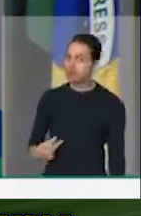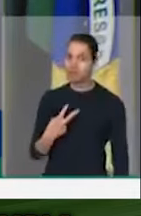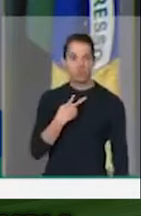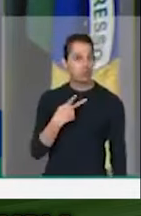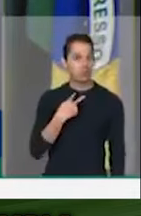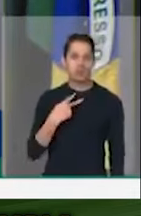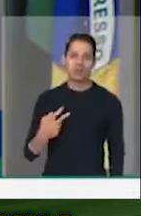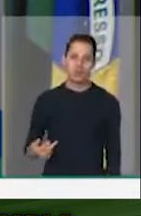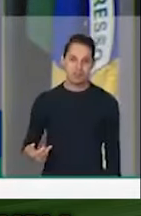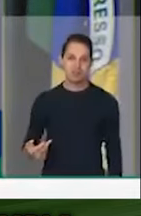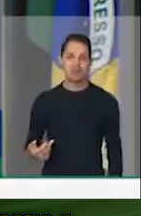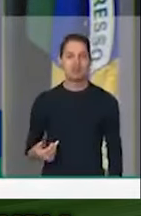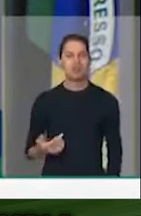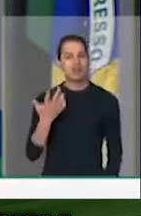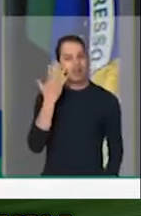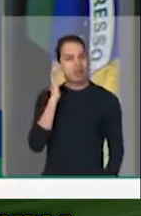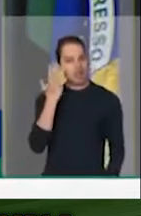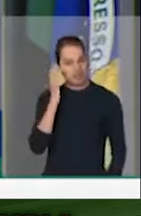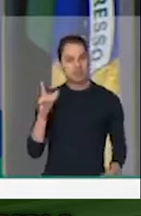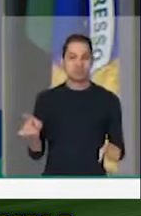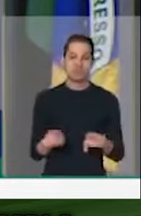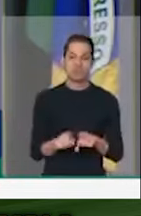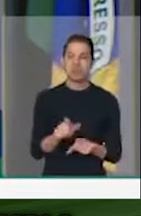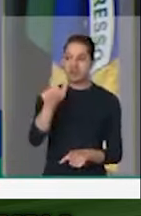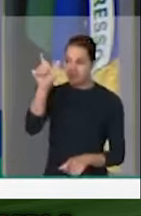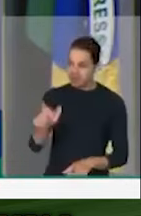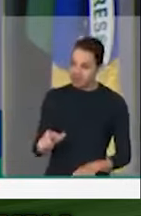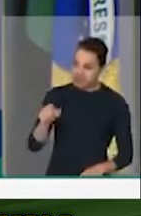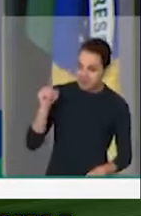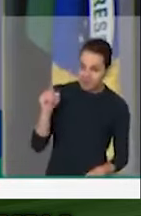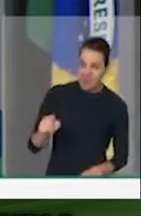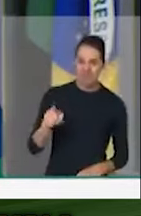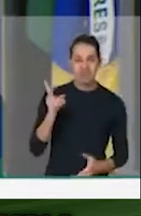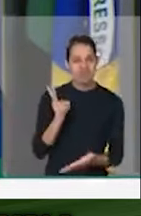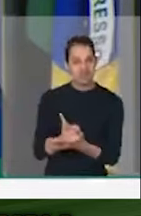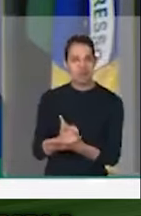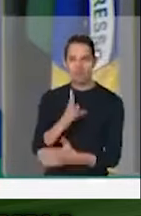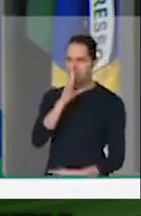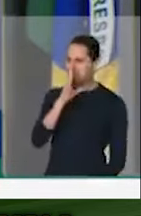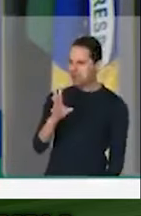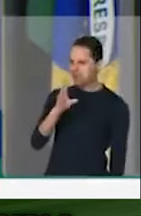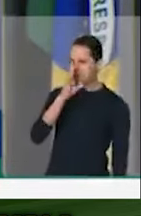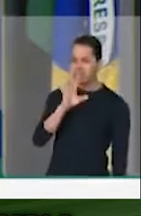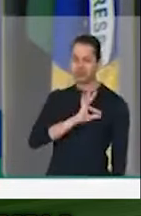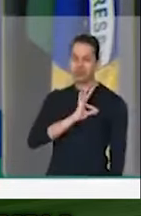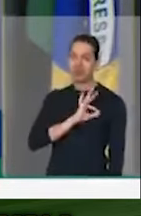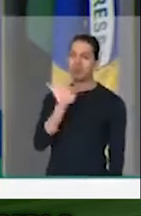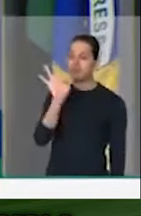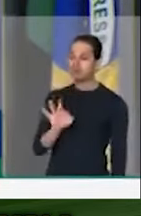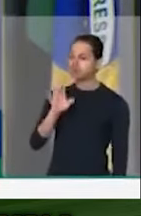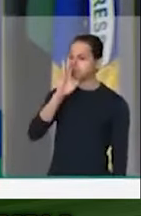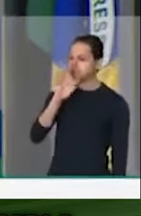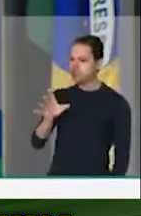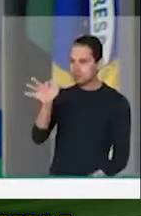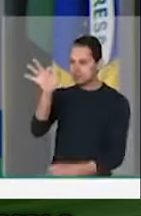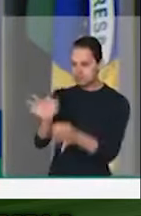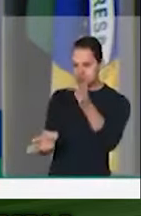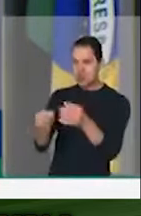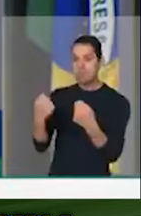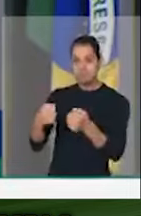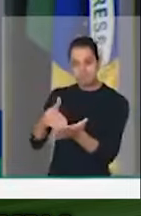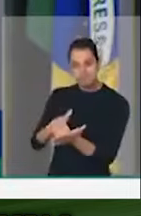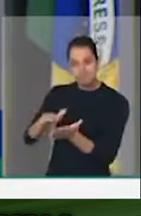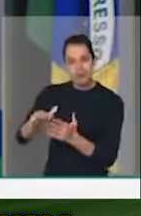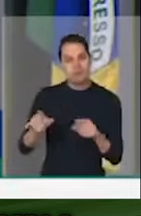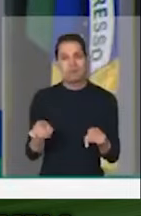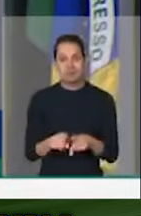eu acho que isso caberia também ao senhor. Está sendo investigado pela Polícia Federal, deveria sair